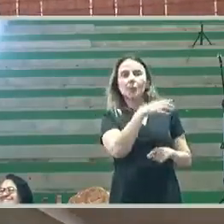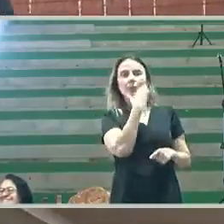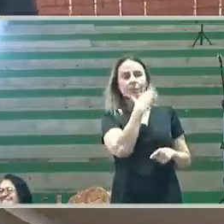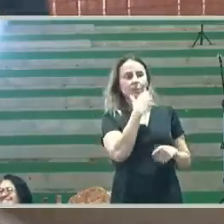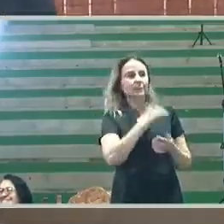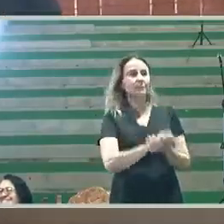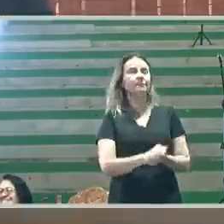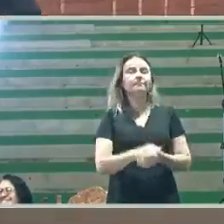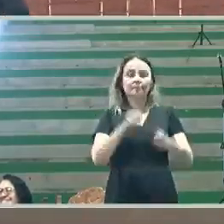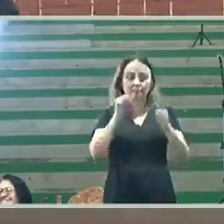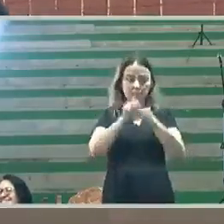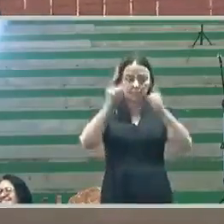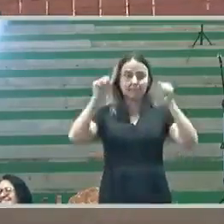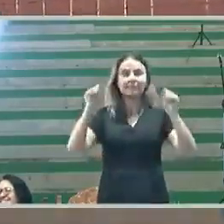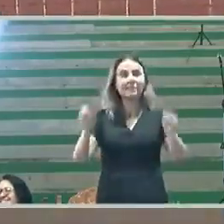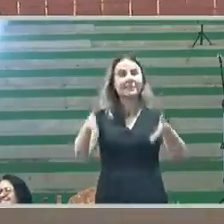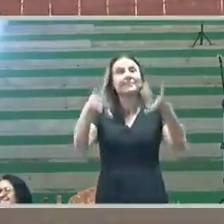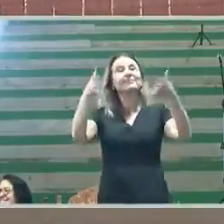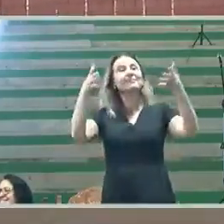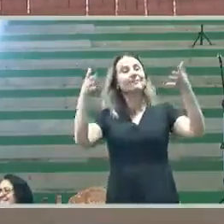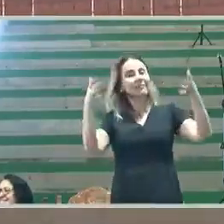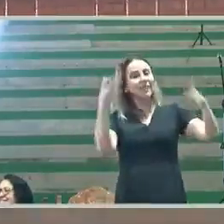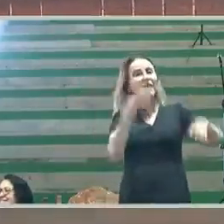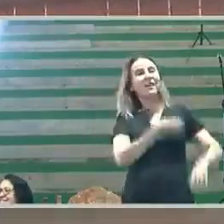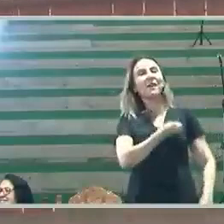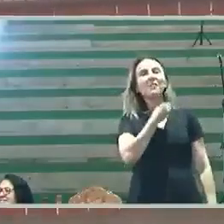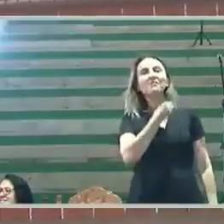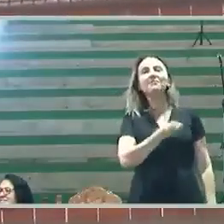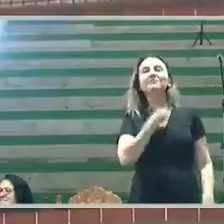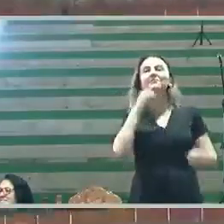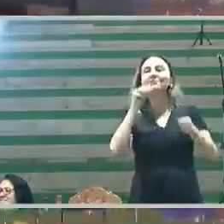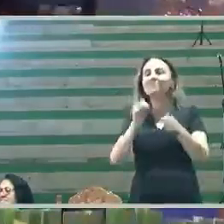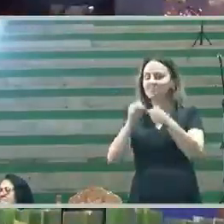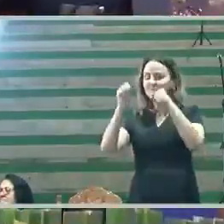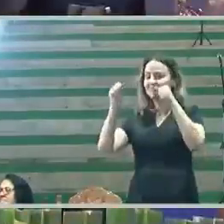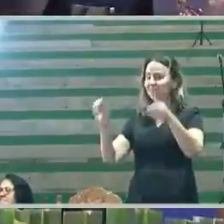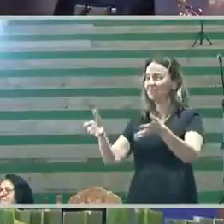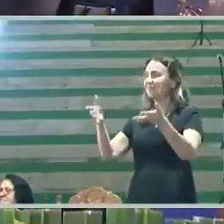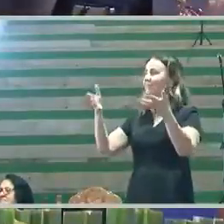Milagres, viverei mil.